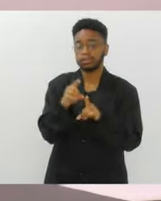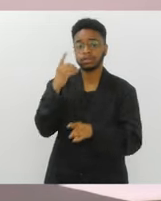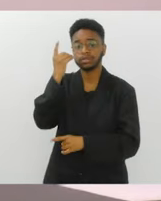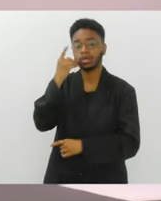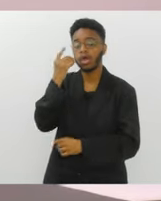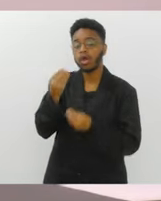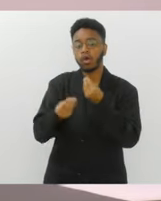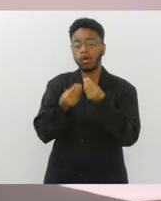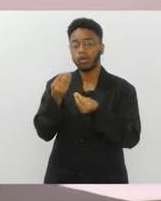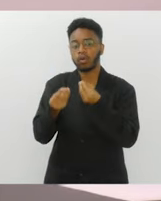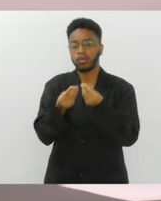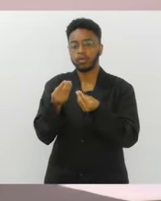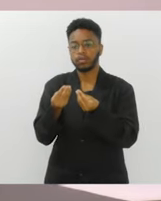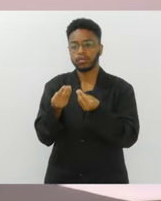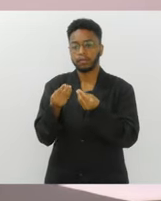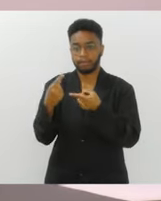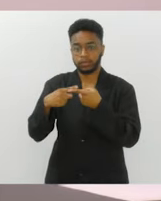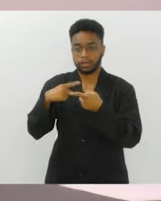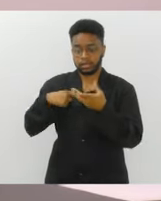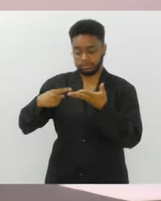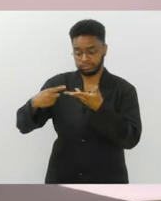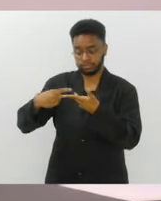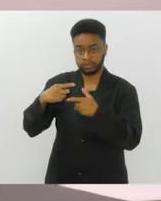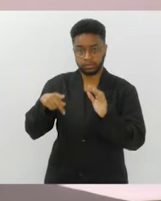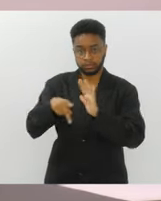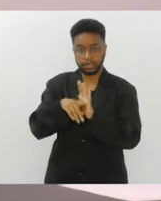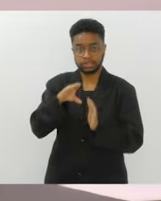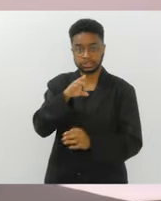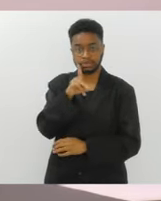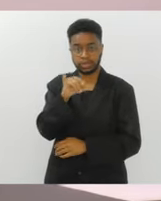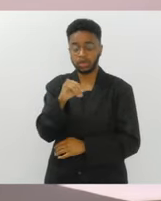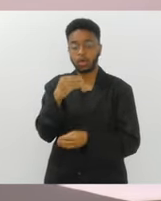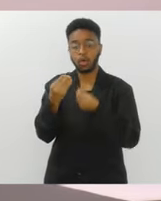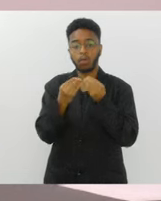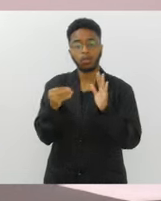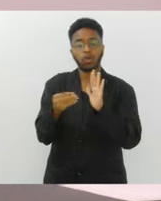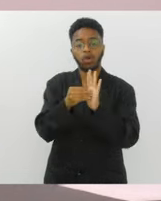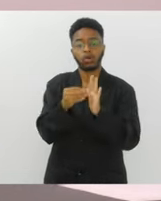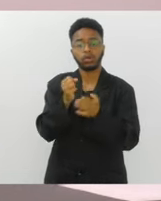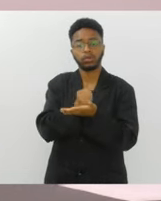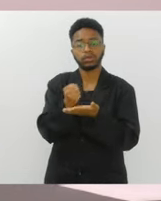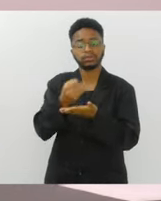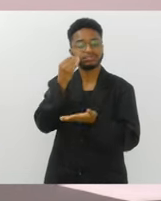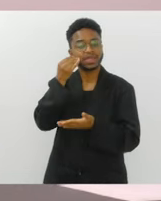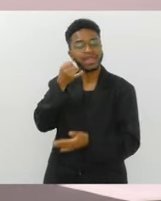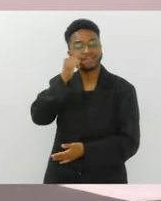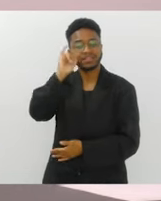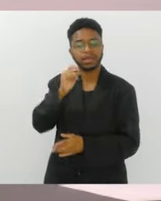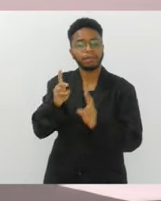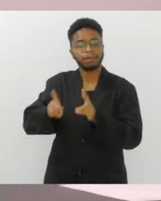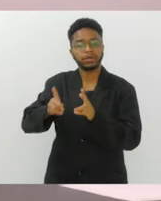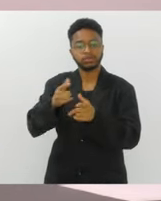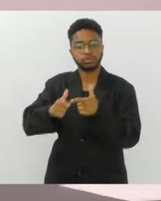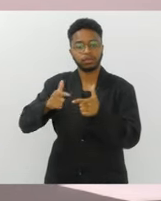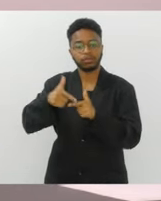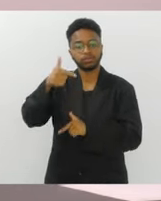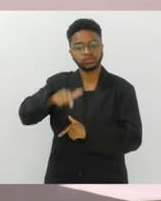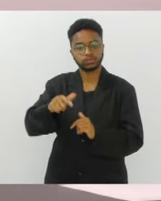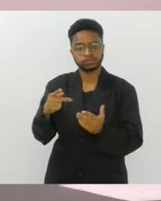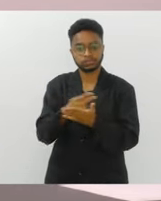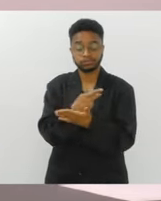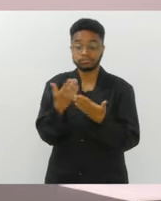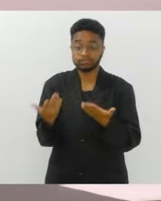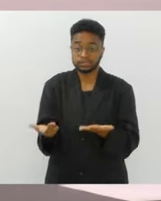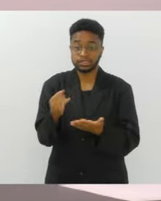estão sendo? Tudo aquilo da CPI que foi apurado, como é que isso vai estar previsto no contrato para não se repetirem de novo os mesmos problemas? Então, se não se está